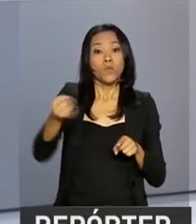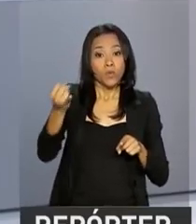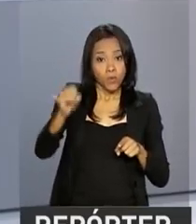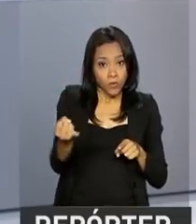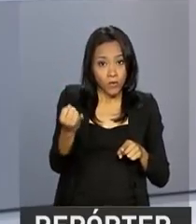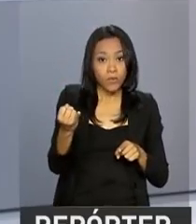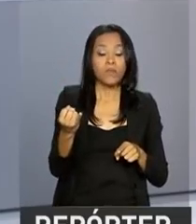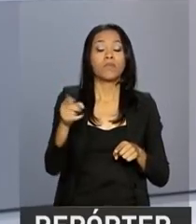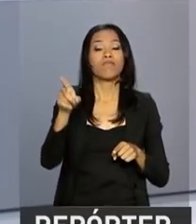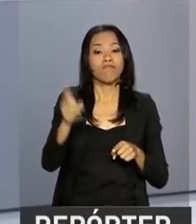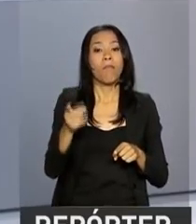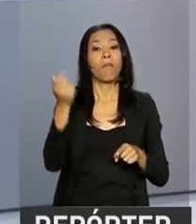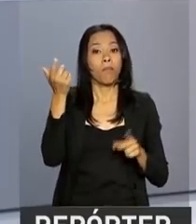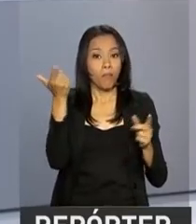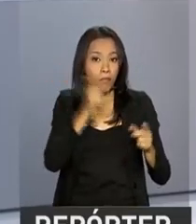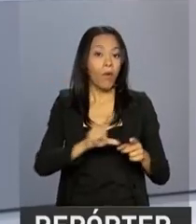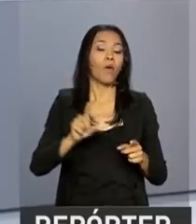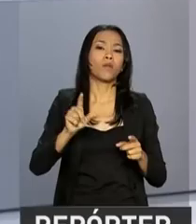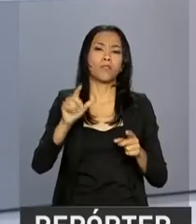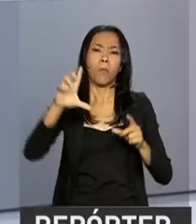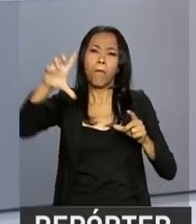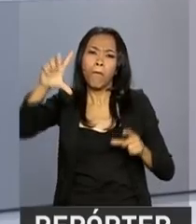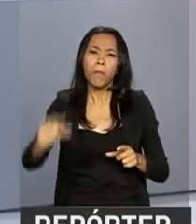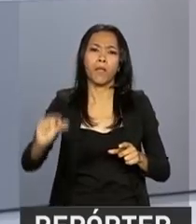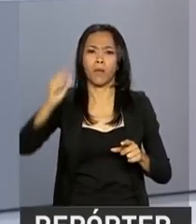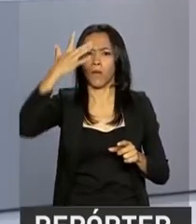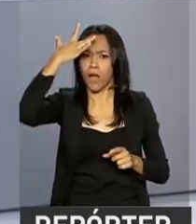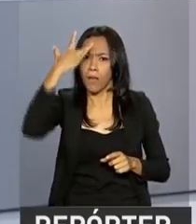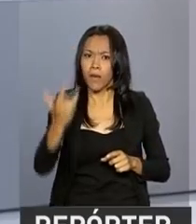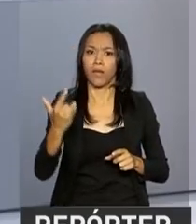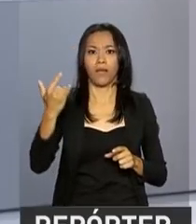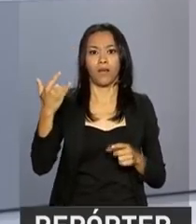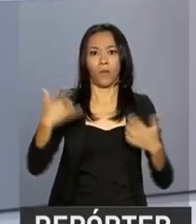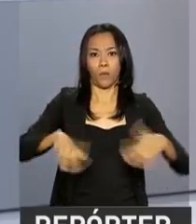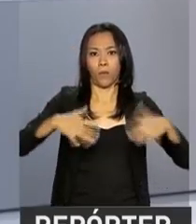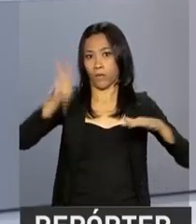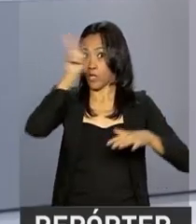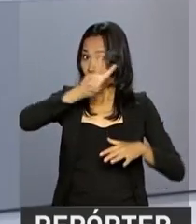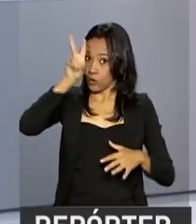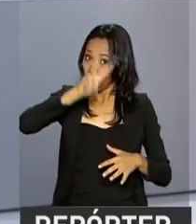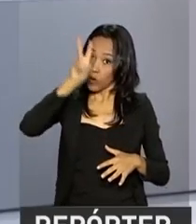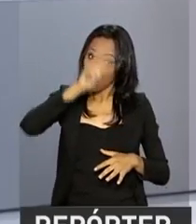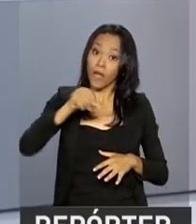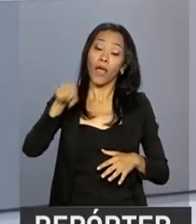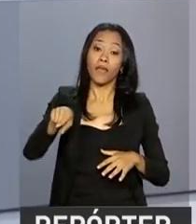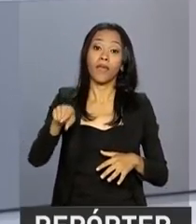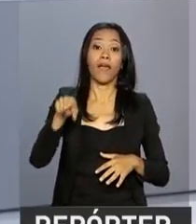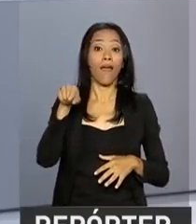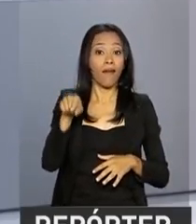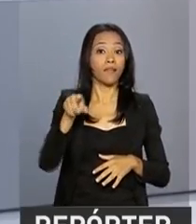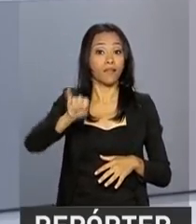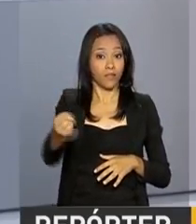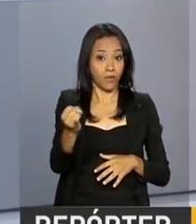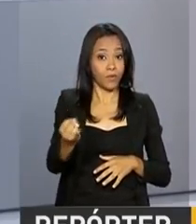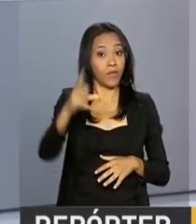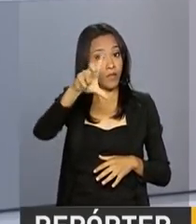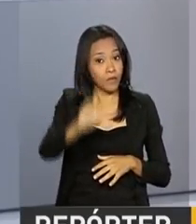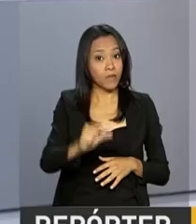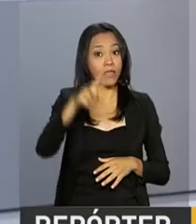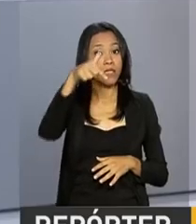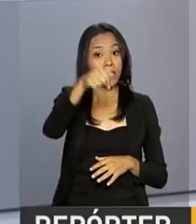Selic, poderá chegar ao menor nível da história amanhã. A expectativa do mercado financeiro é que a taxa básica seja reduzida